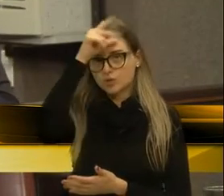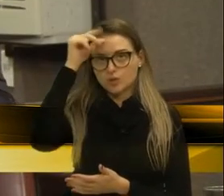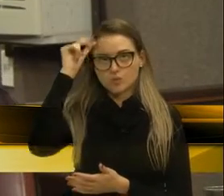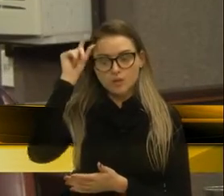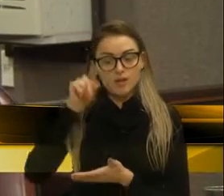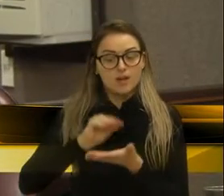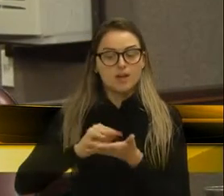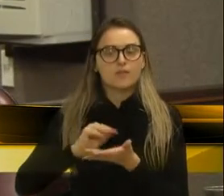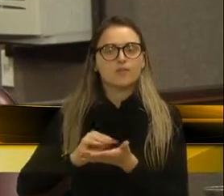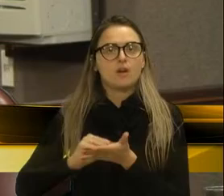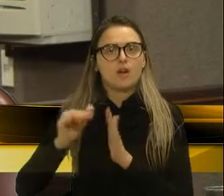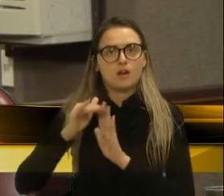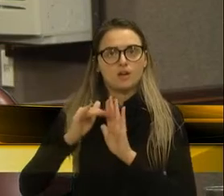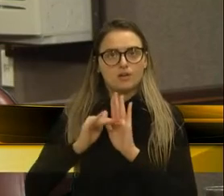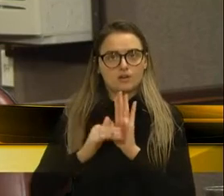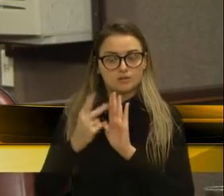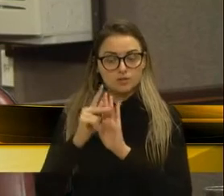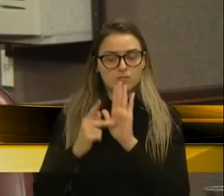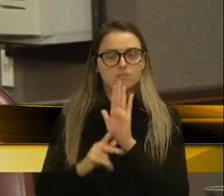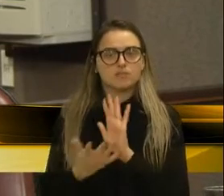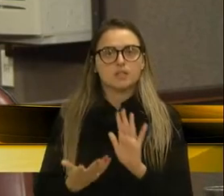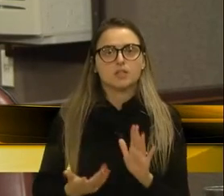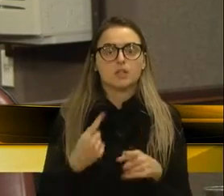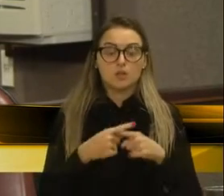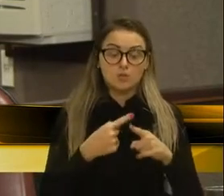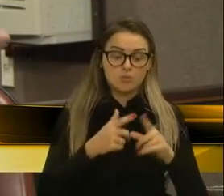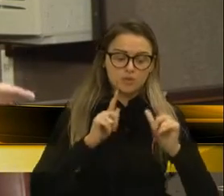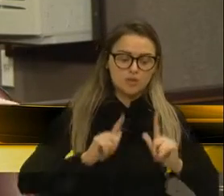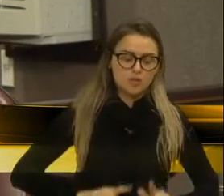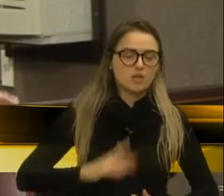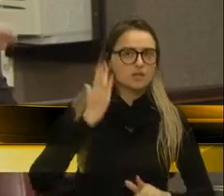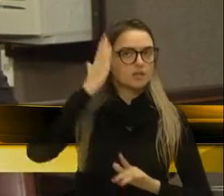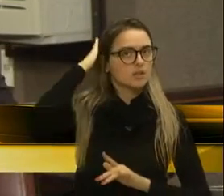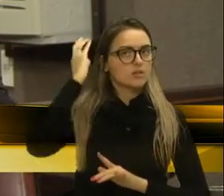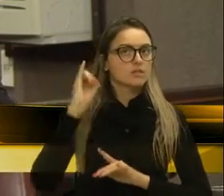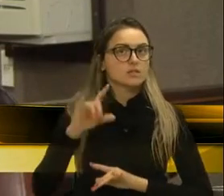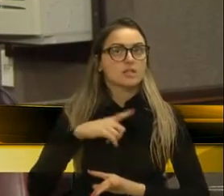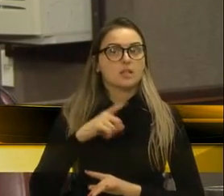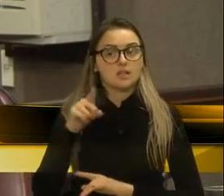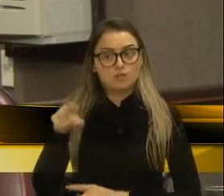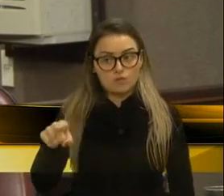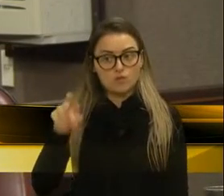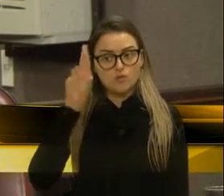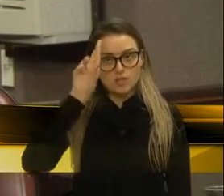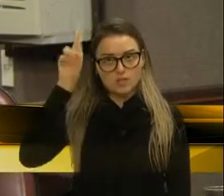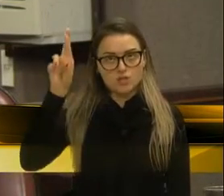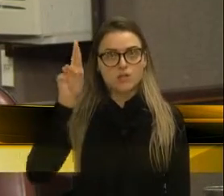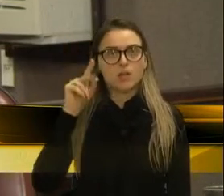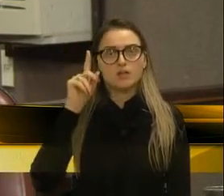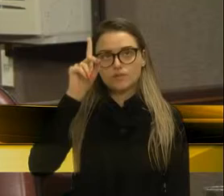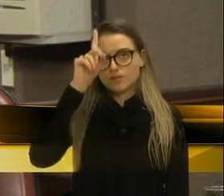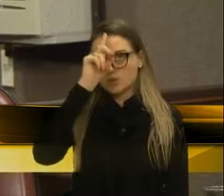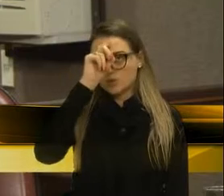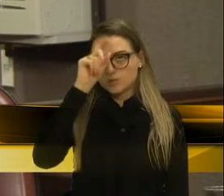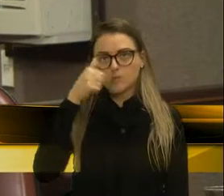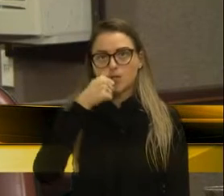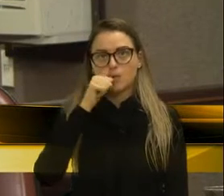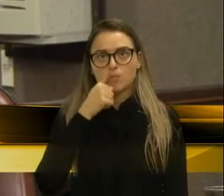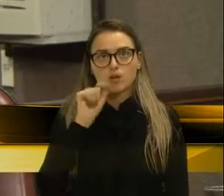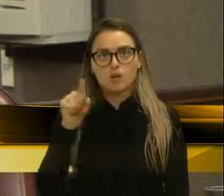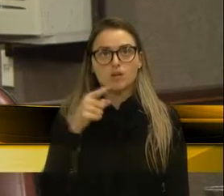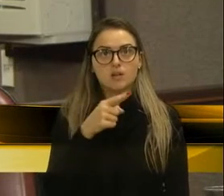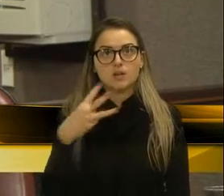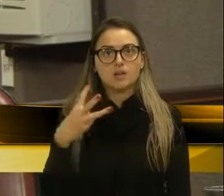uma falta de planejamento, porque o gestor, aonde tem planejamento, a senhora que foi diretora do hospital, vereadora Paula Iores, por